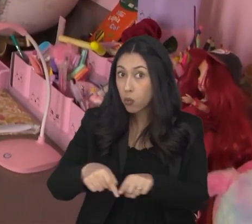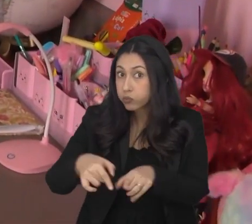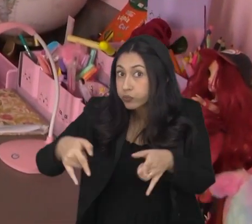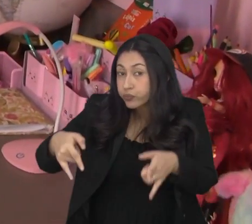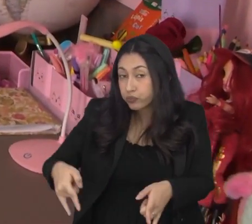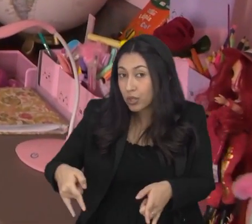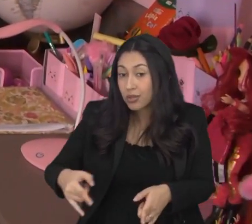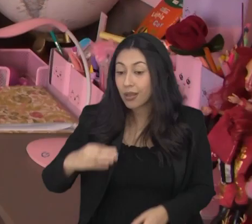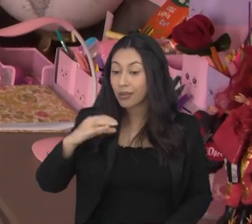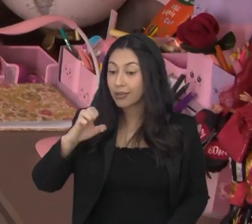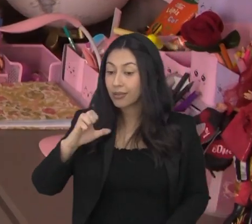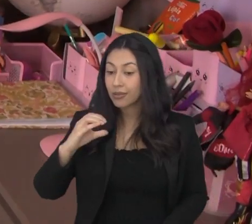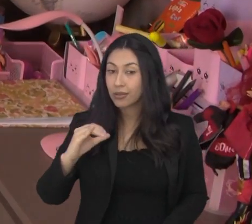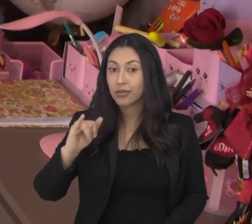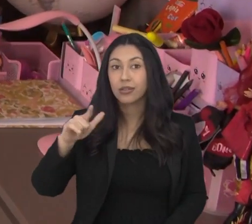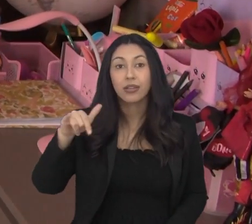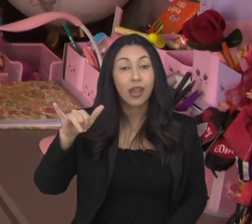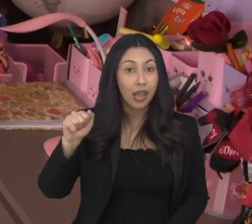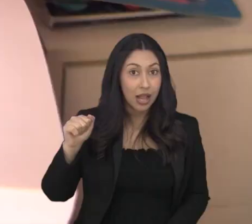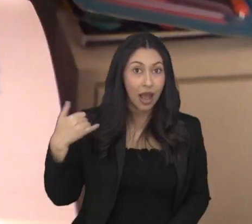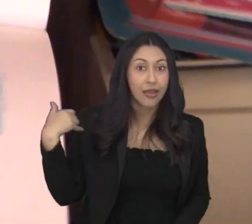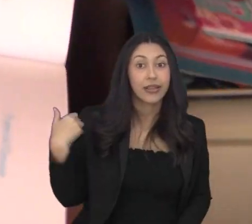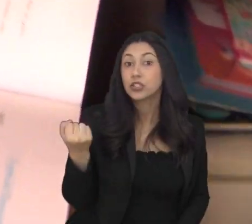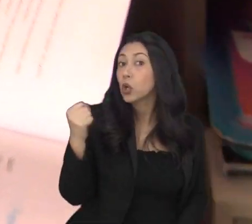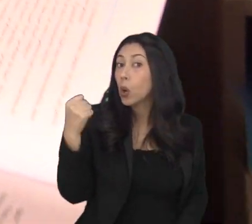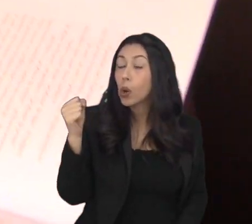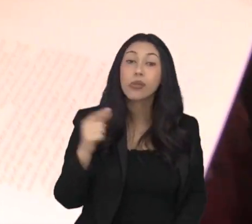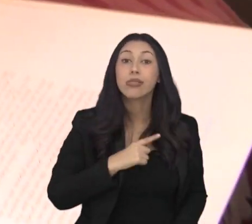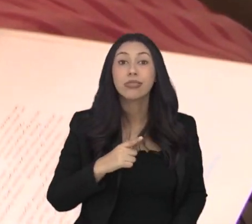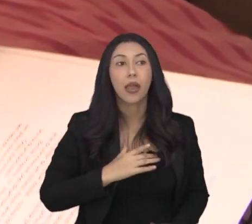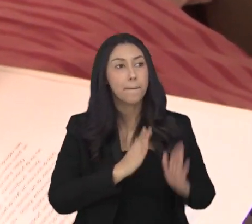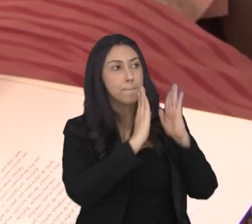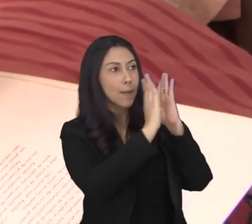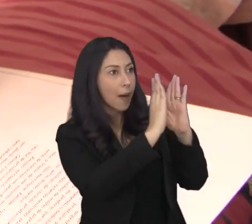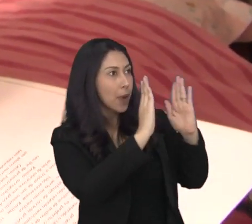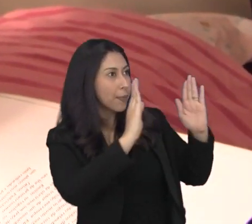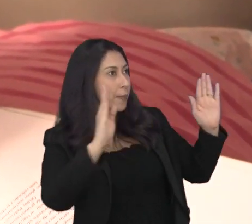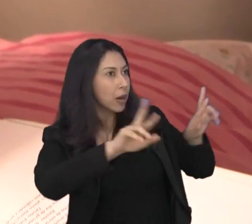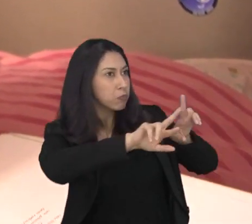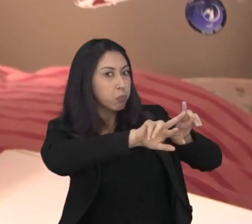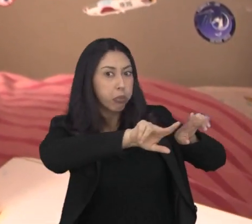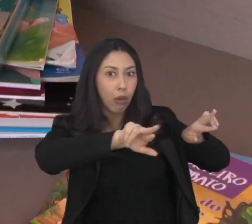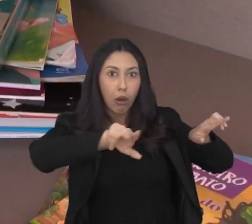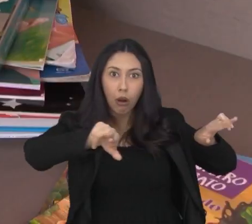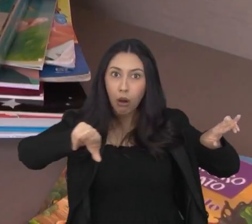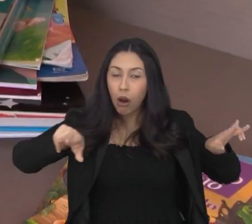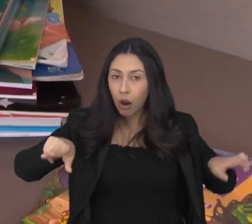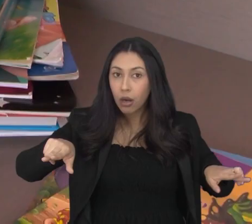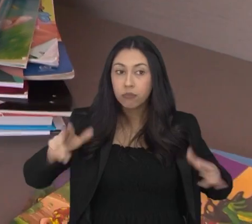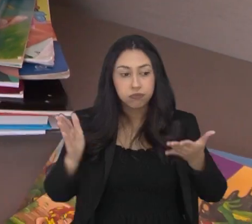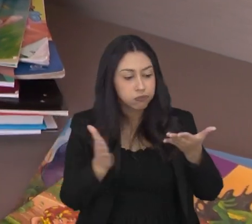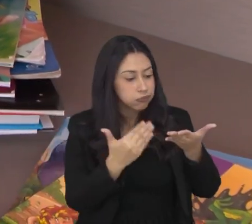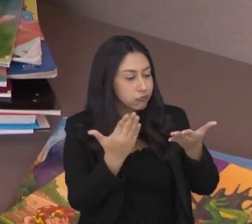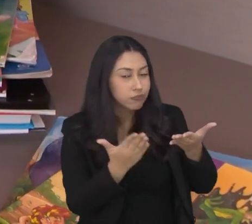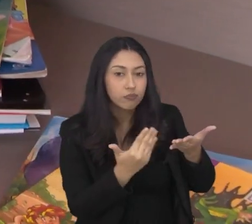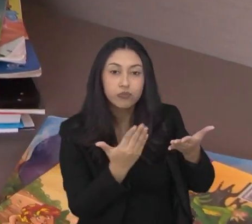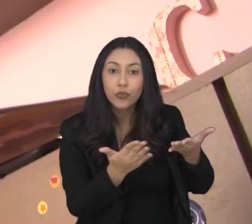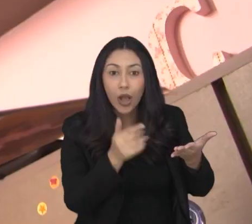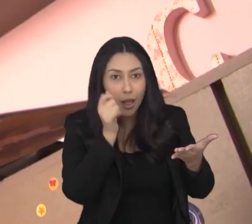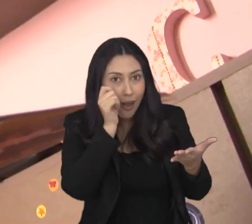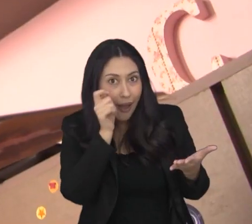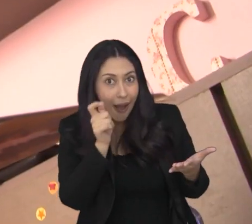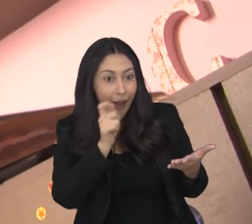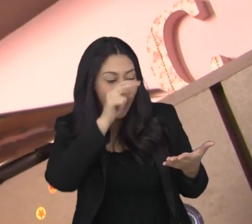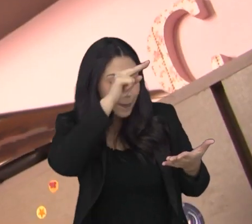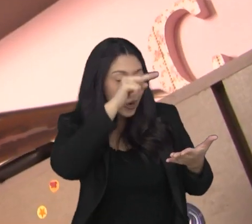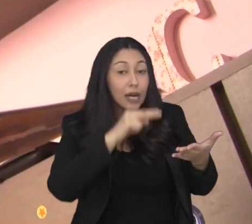da Cecília, de apenas 8 anos, guarda, além da obra de Monteiro Lobato, muitos outros livros.